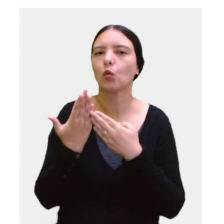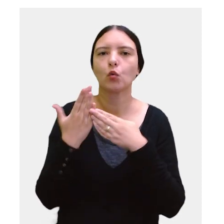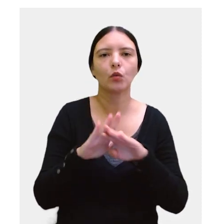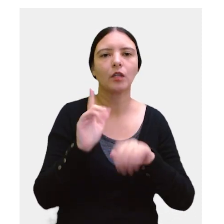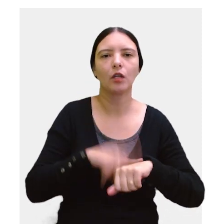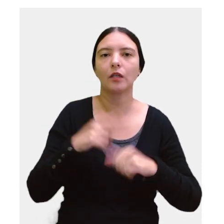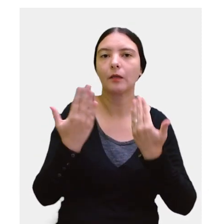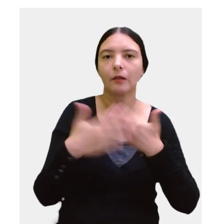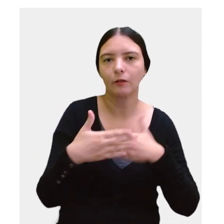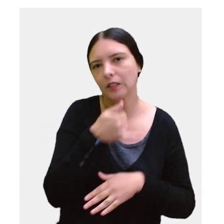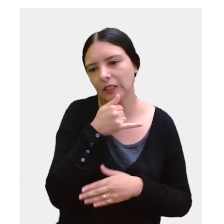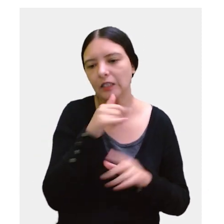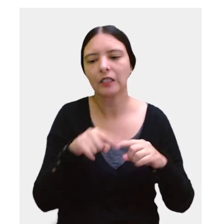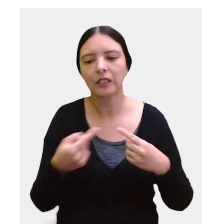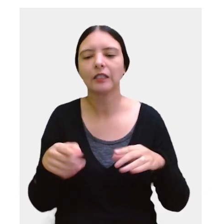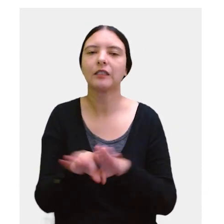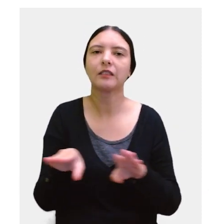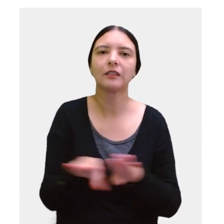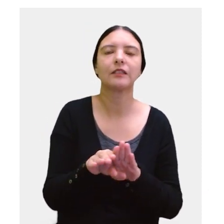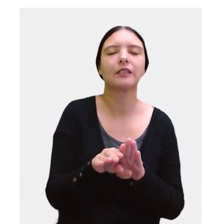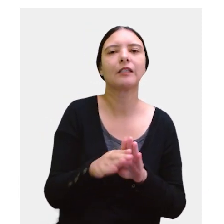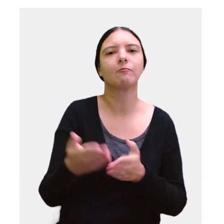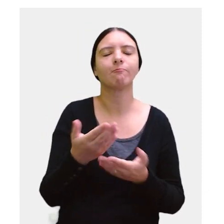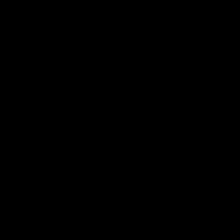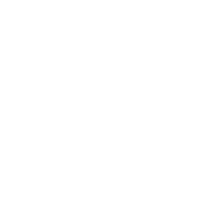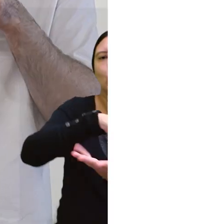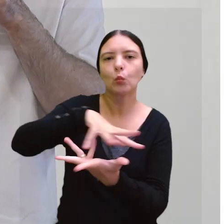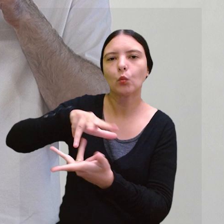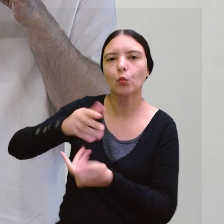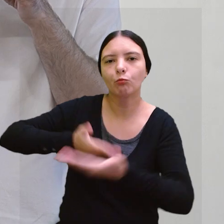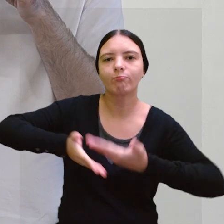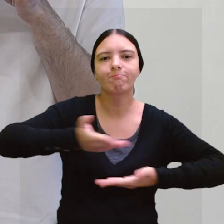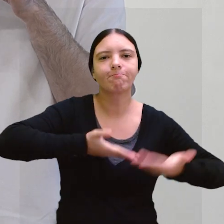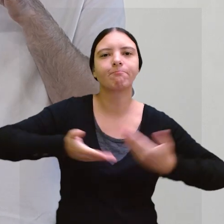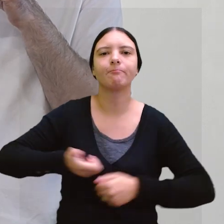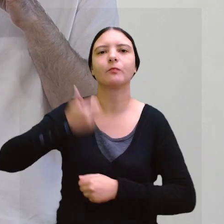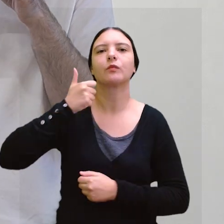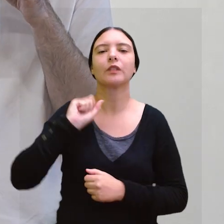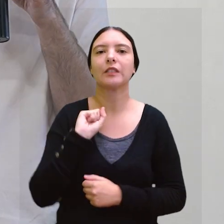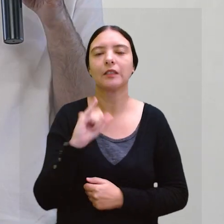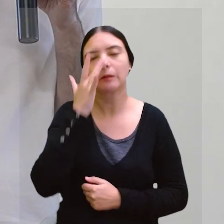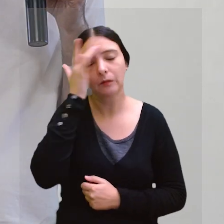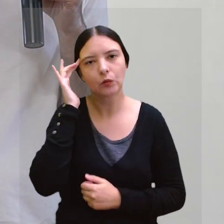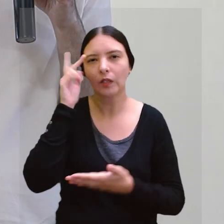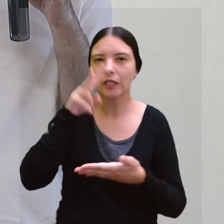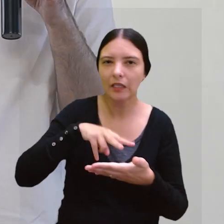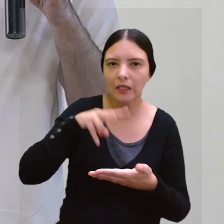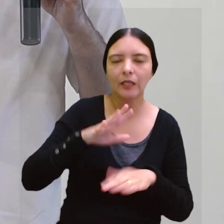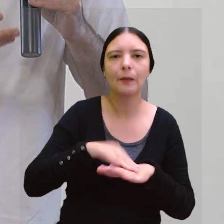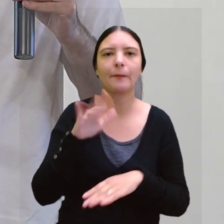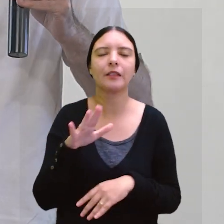fazer uma prova, por exemplo, mas também ajuda a lidar melhor com o mundo. Quem lê mais, quem tem